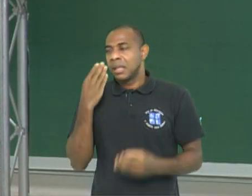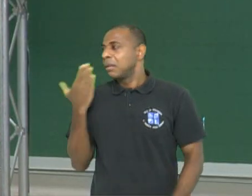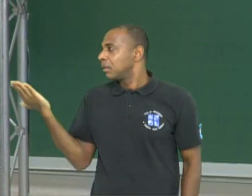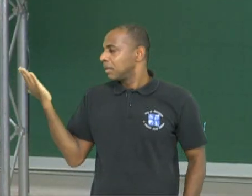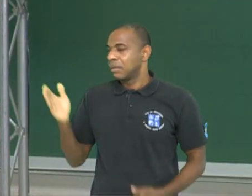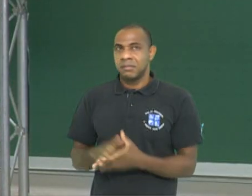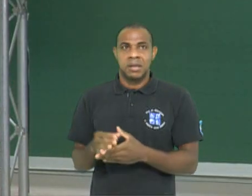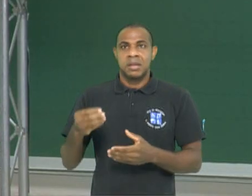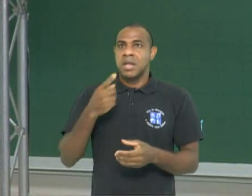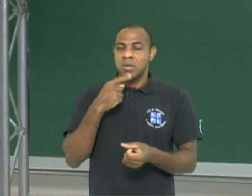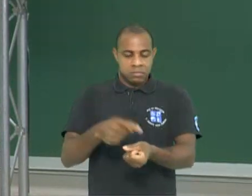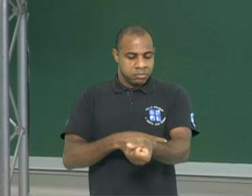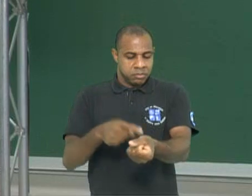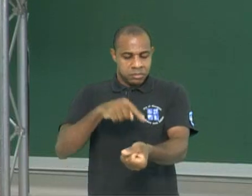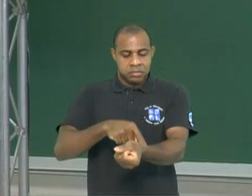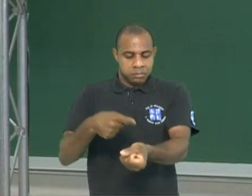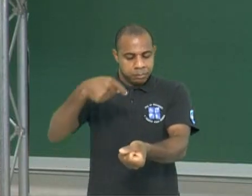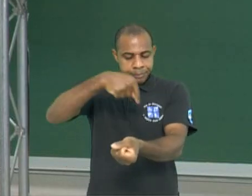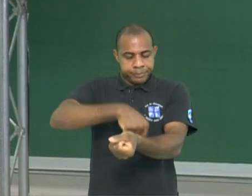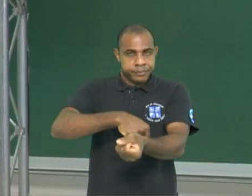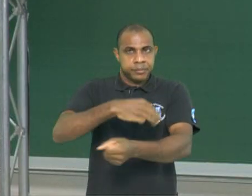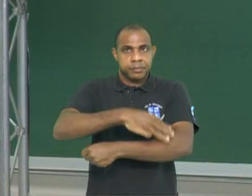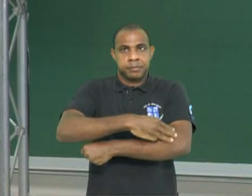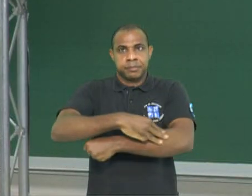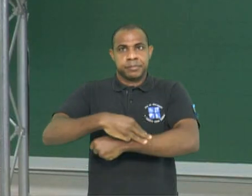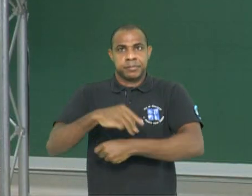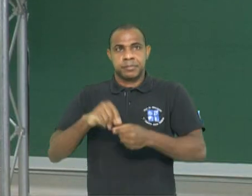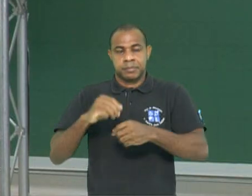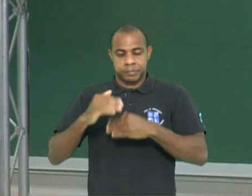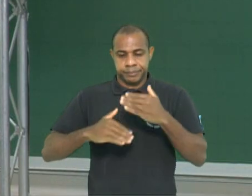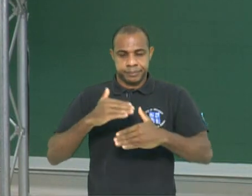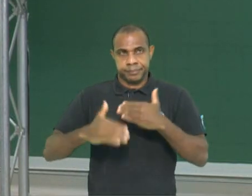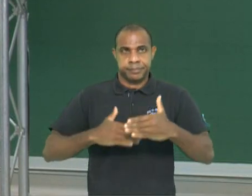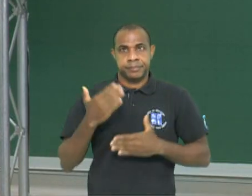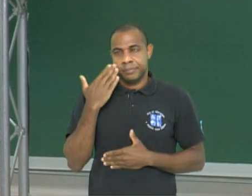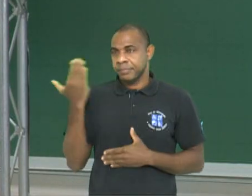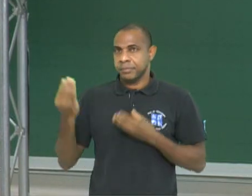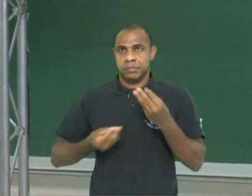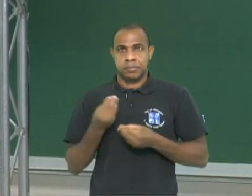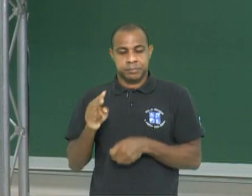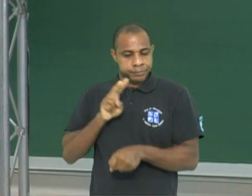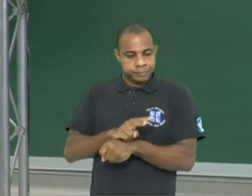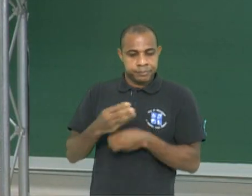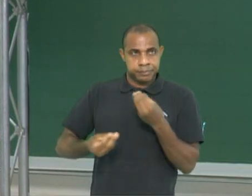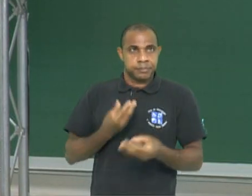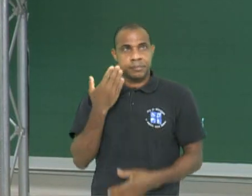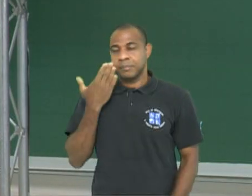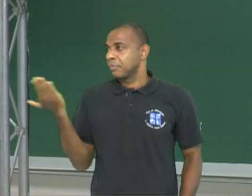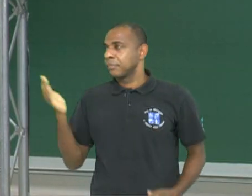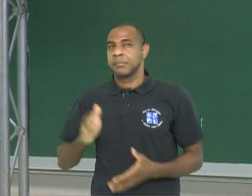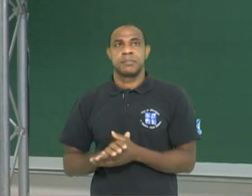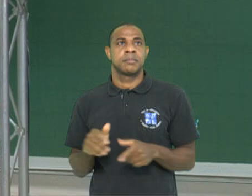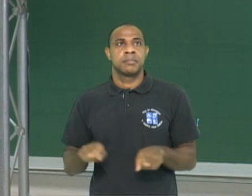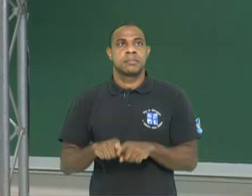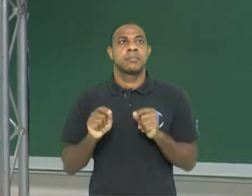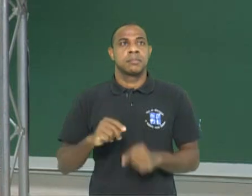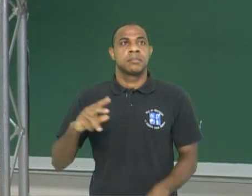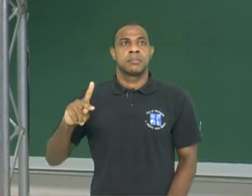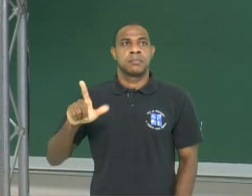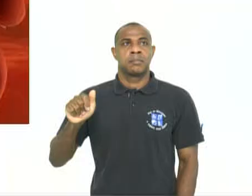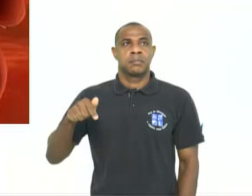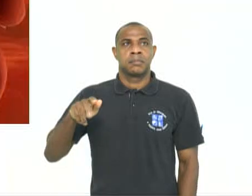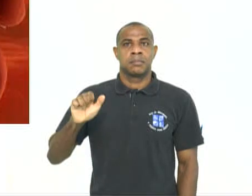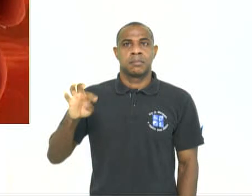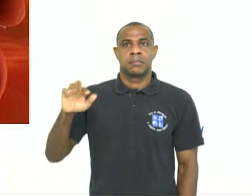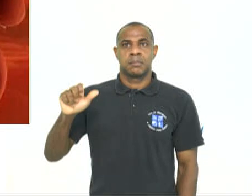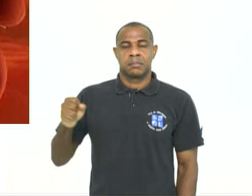vaso sanguíneo e atingir o tecido para começar a primeira frente de combate ali. E temos também as plaquetas, tá? Elas